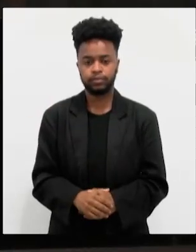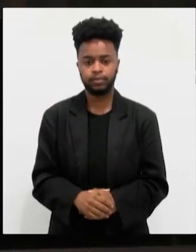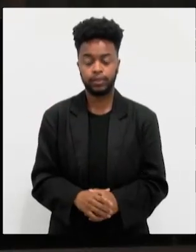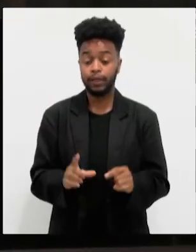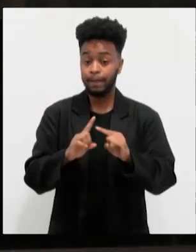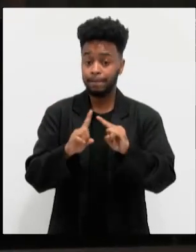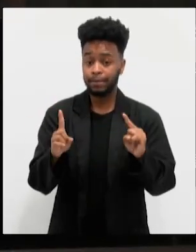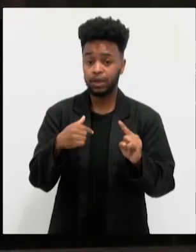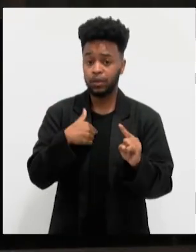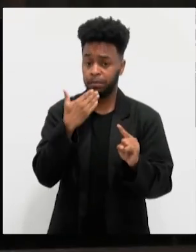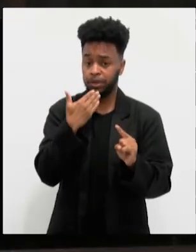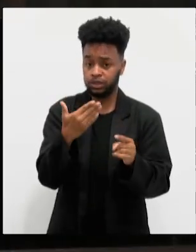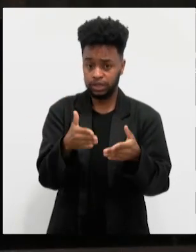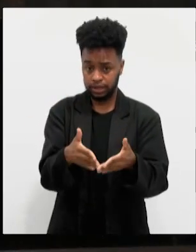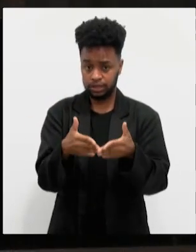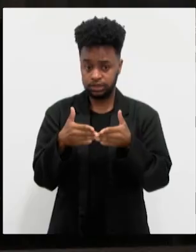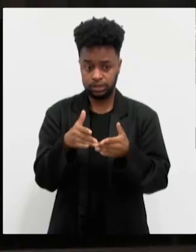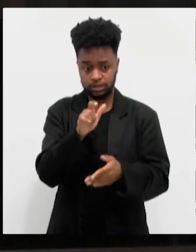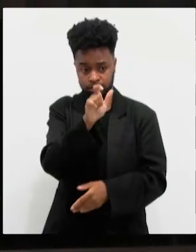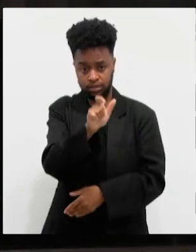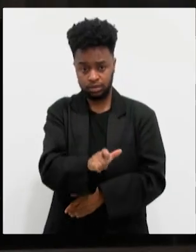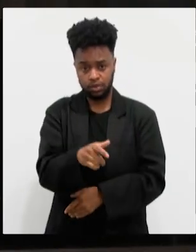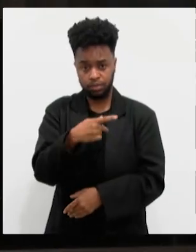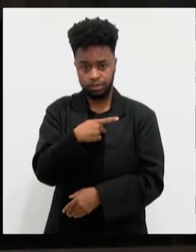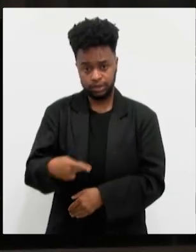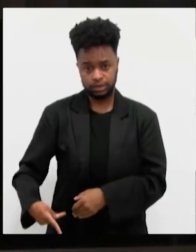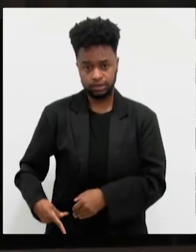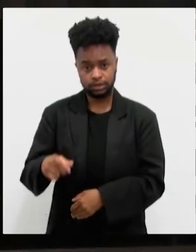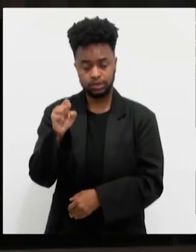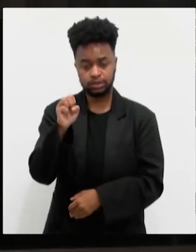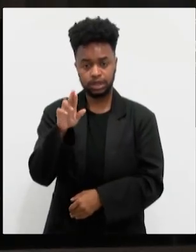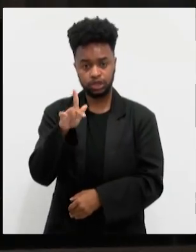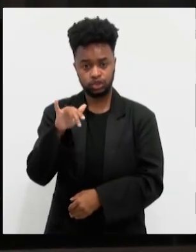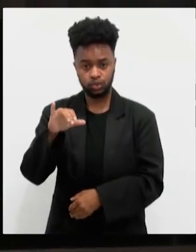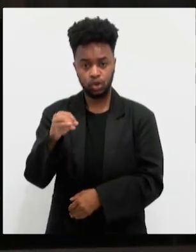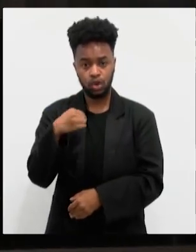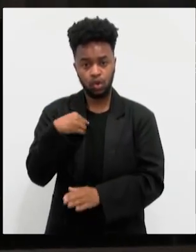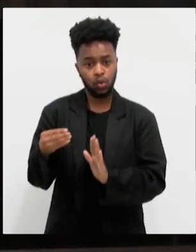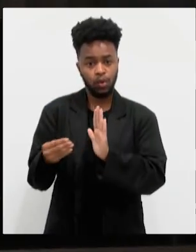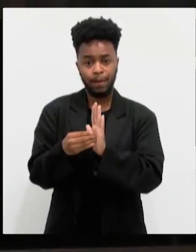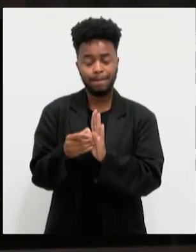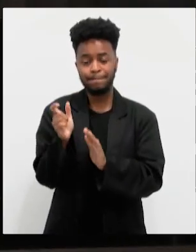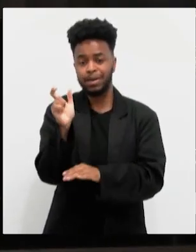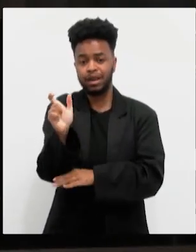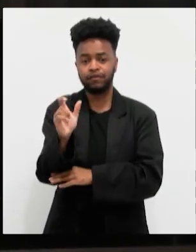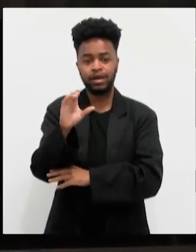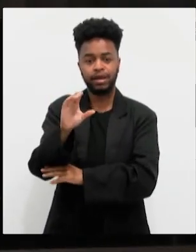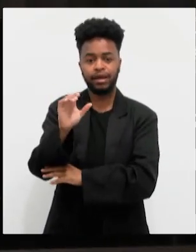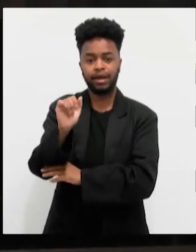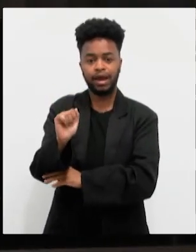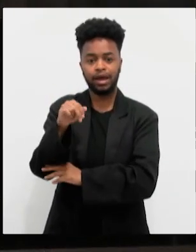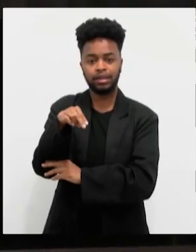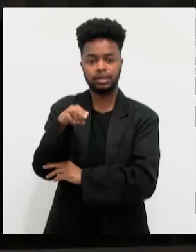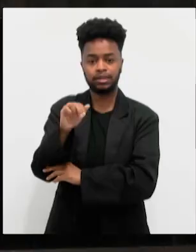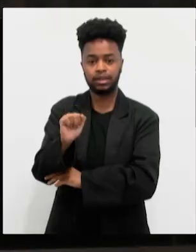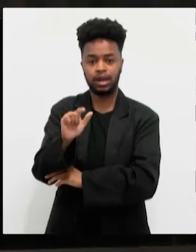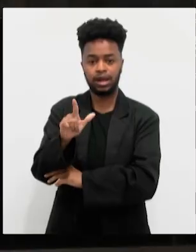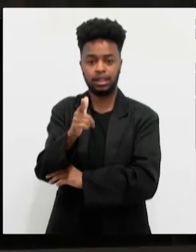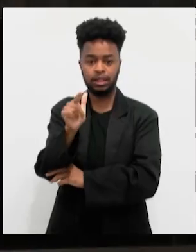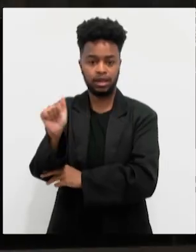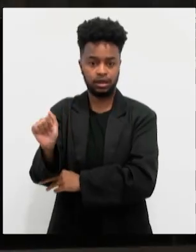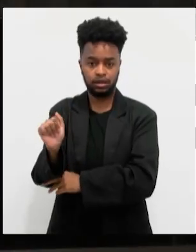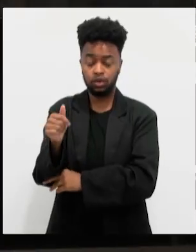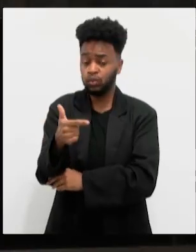vou pedir permissão ao presidente Sérgio Fernandes para rotular isso de canalice. Não